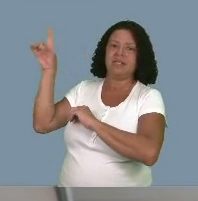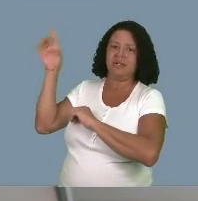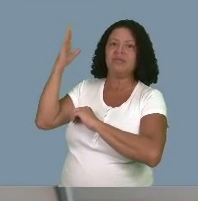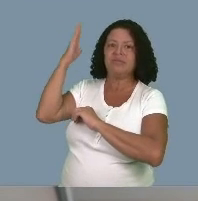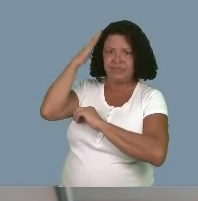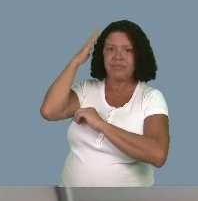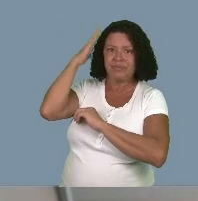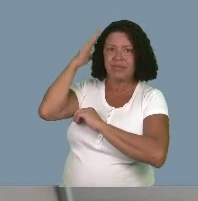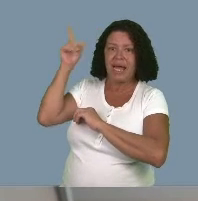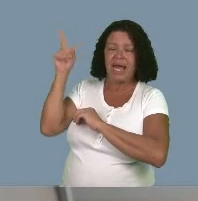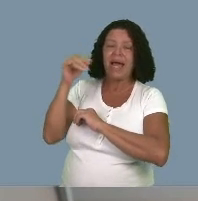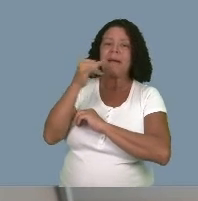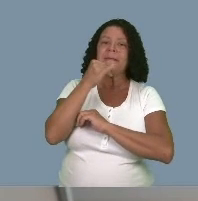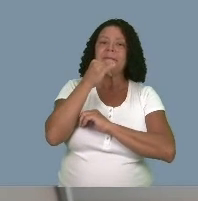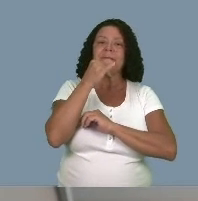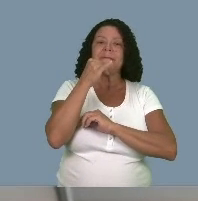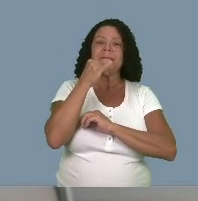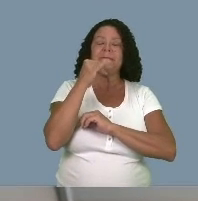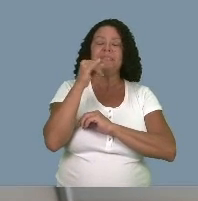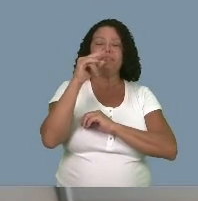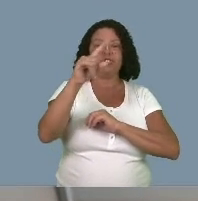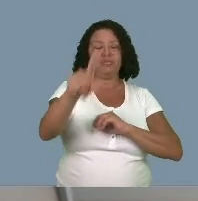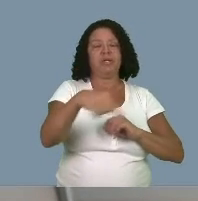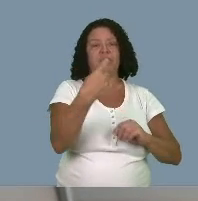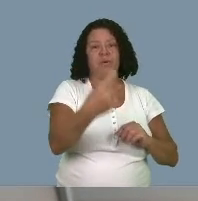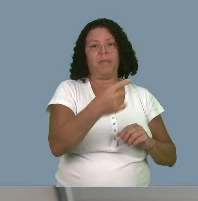estivesse morrer